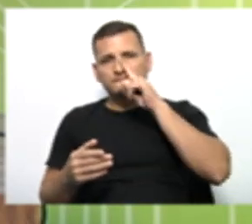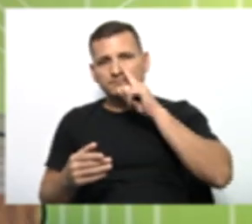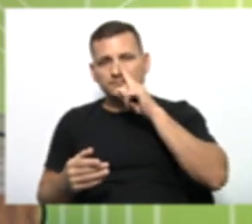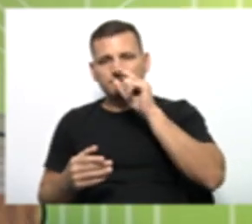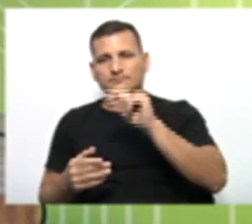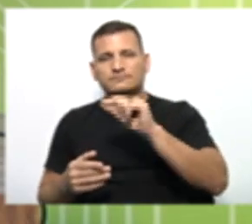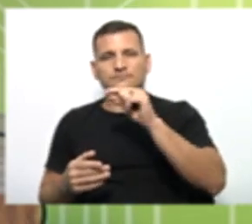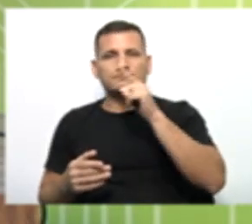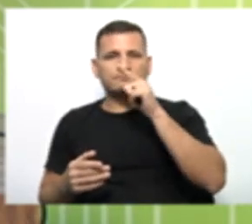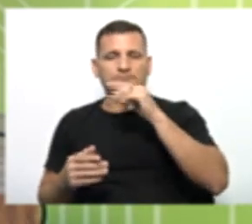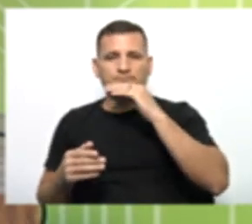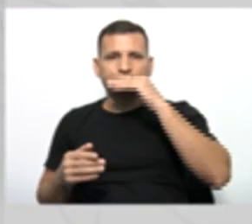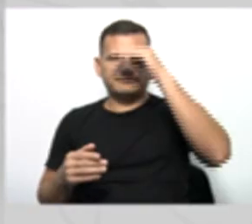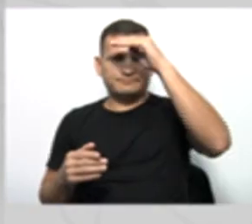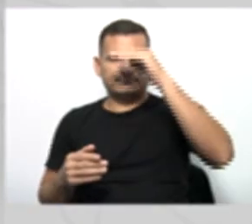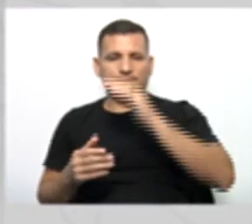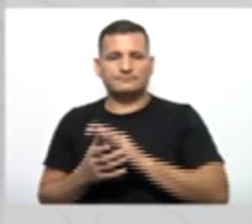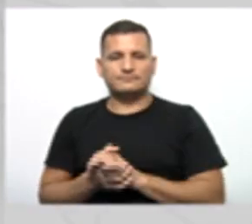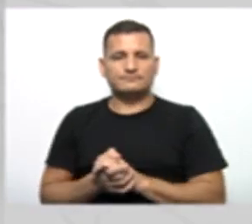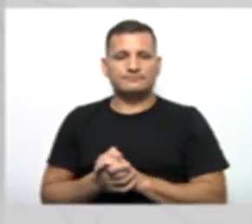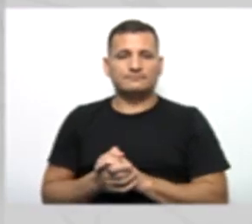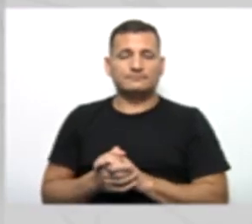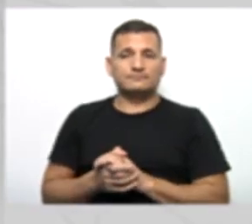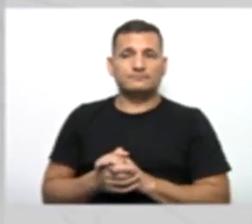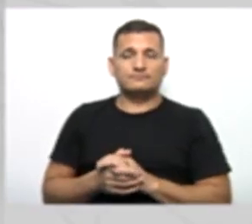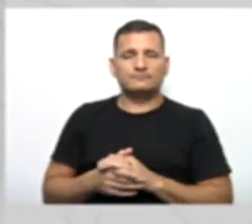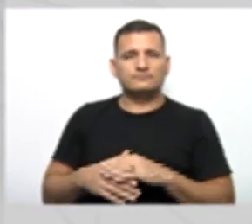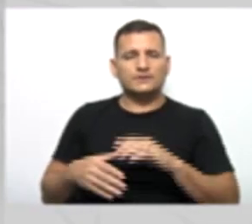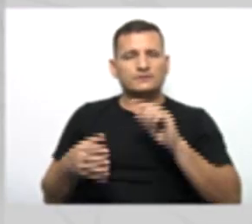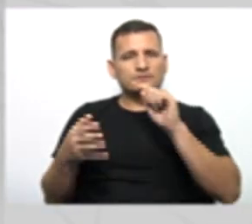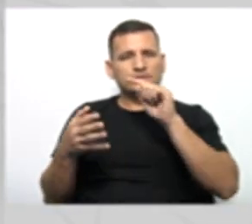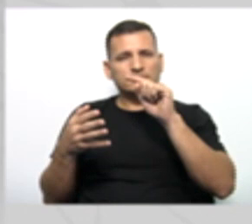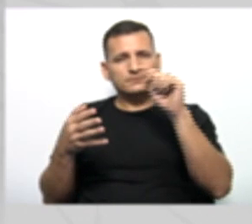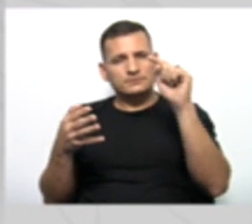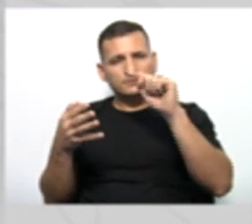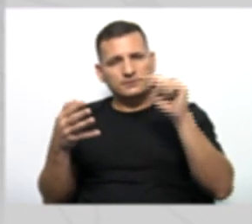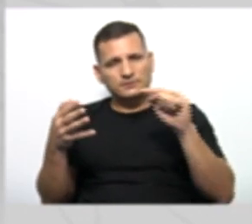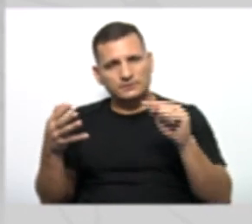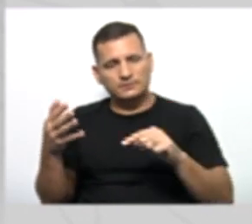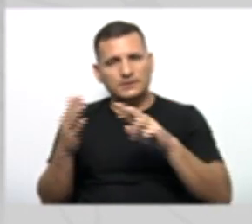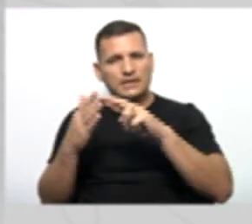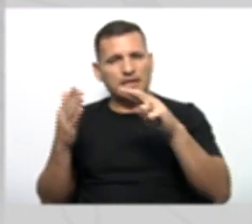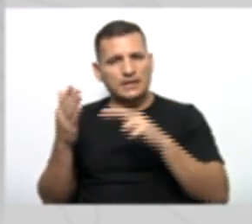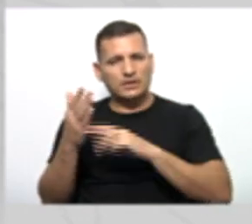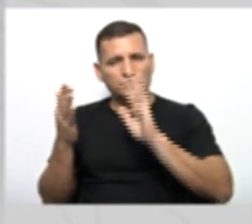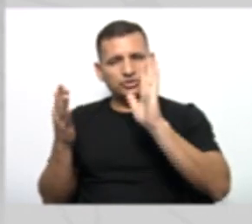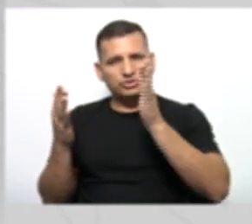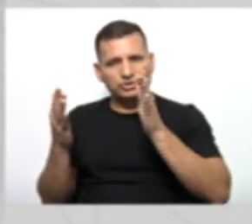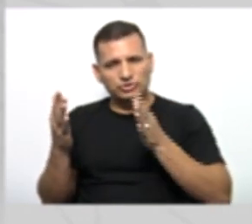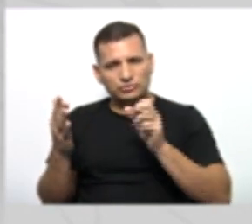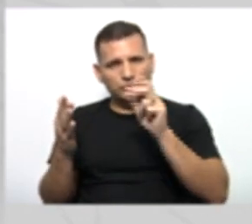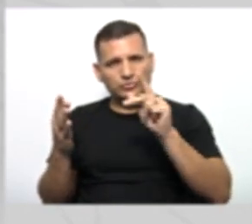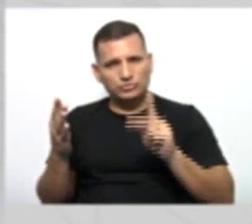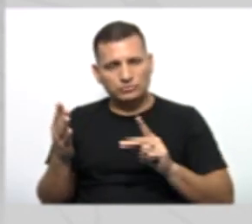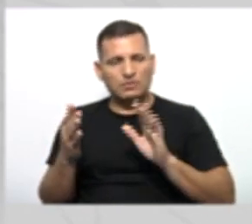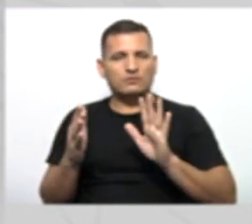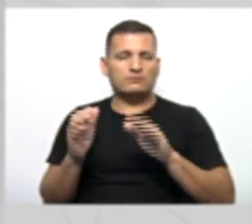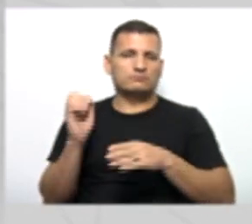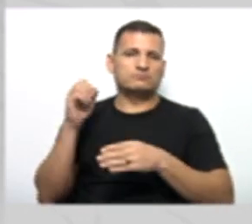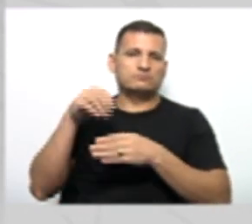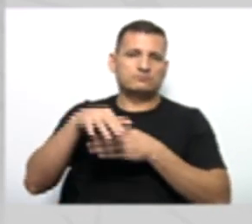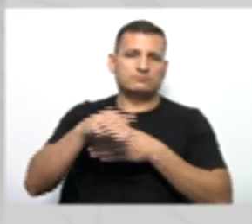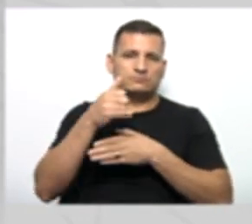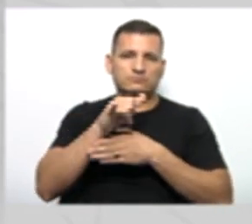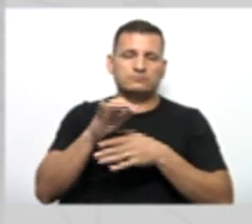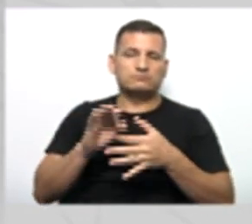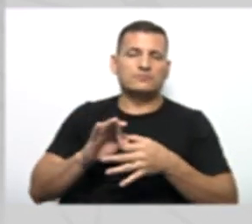locais. Só após isso é que essa usina conseguiu a sua licença de operação. Essa